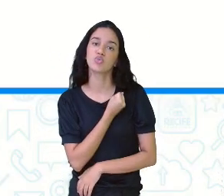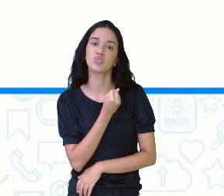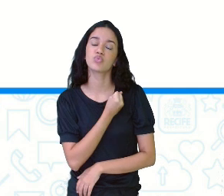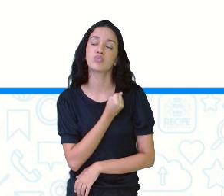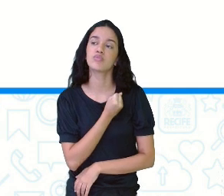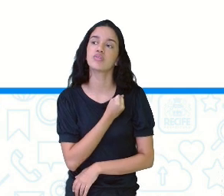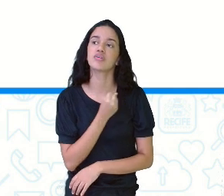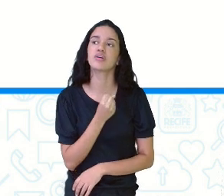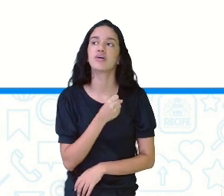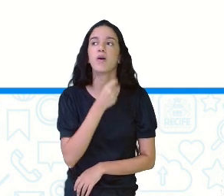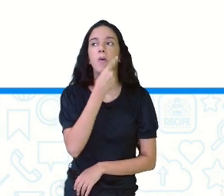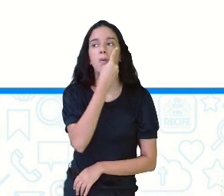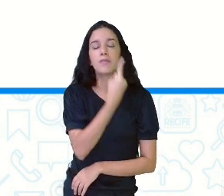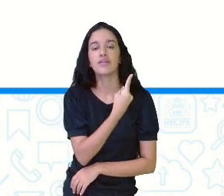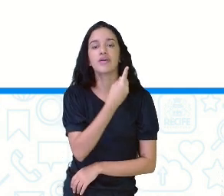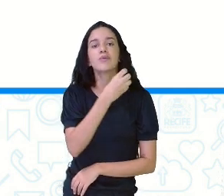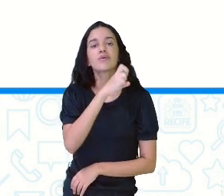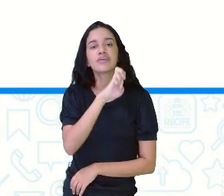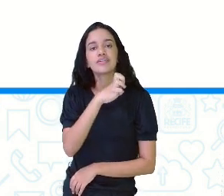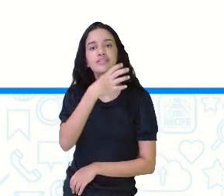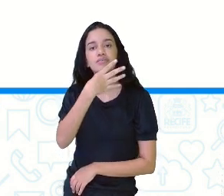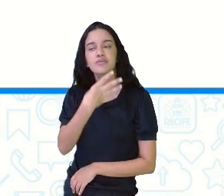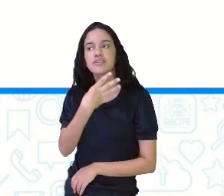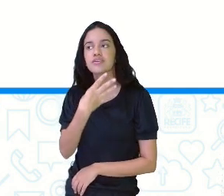de ler.